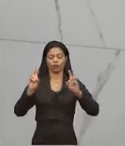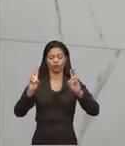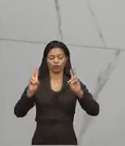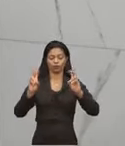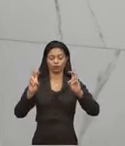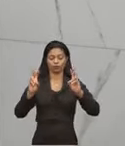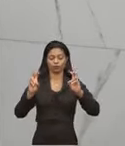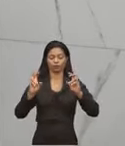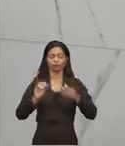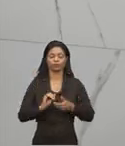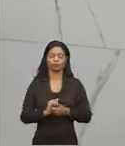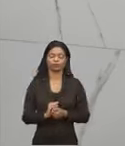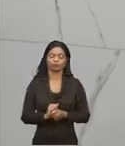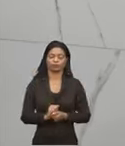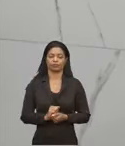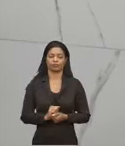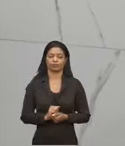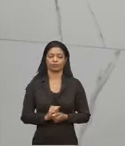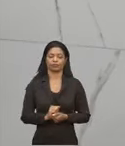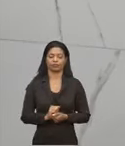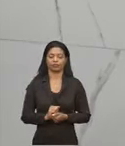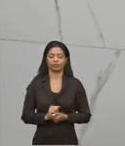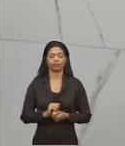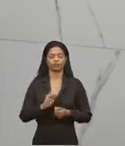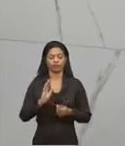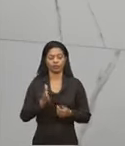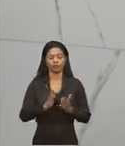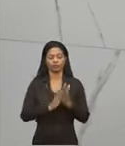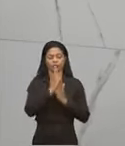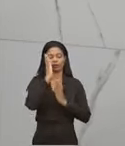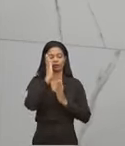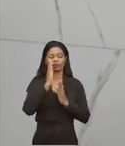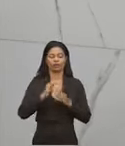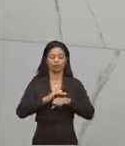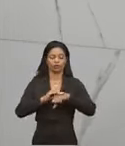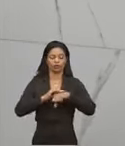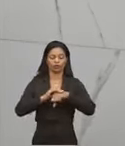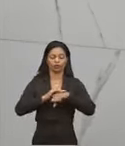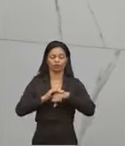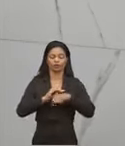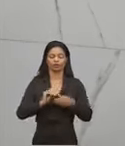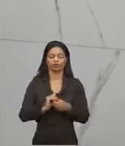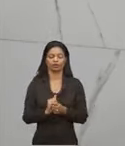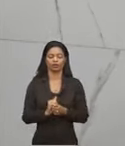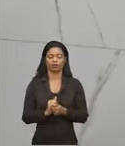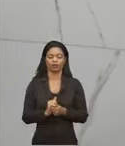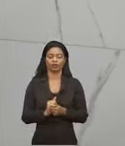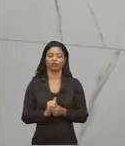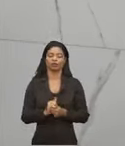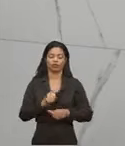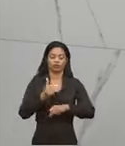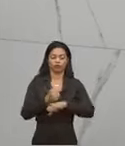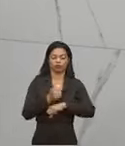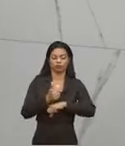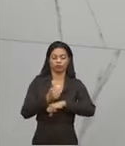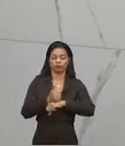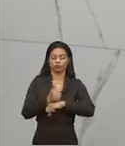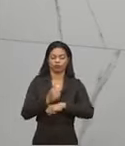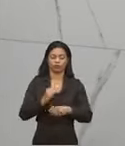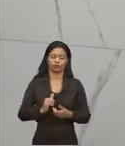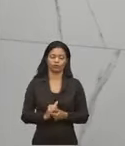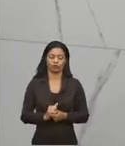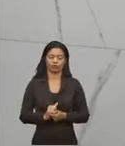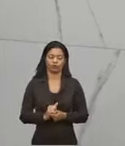uma indicação, conversando ali com os funcionários do Poço BR, e também com moradores